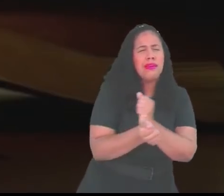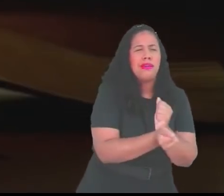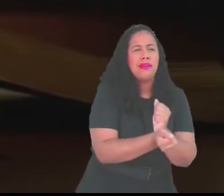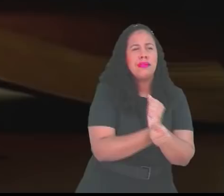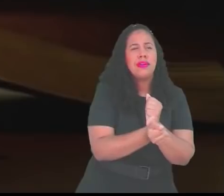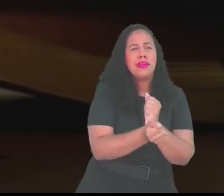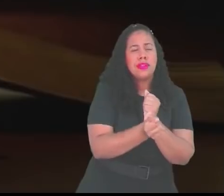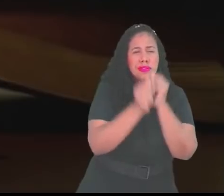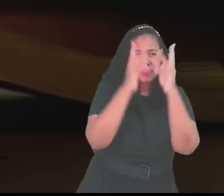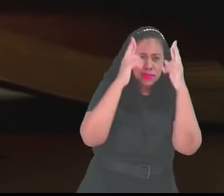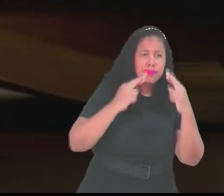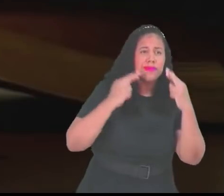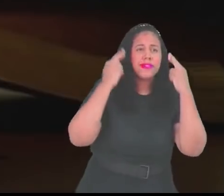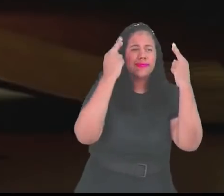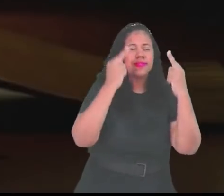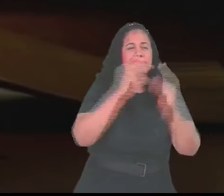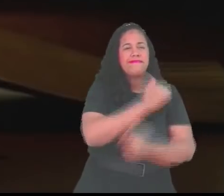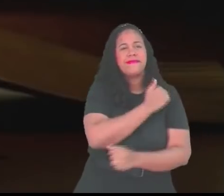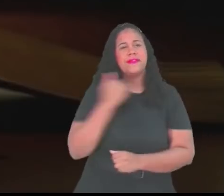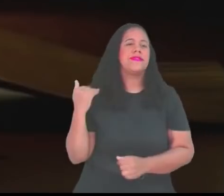matador.